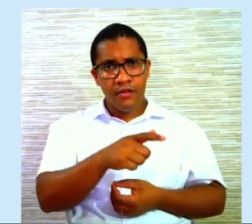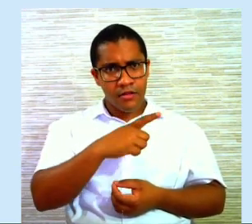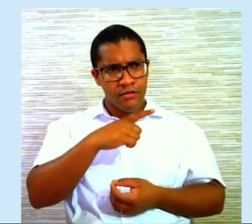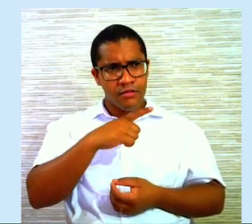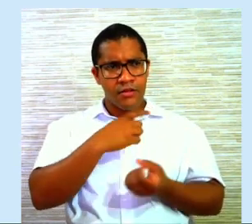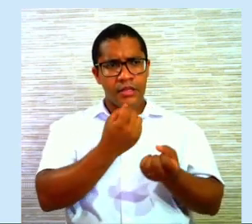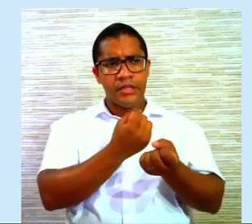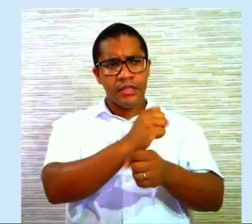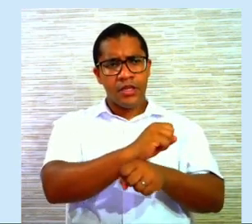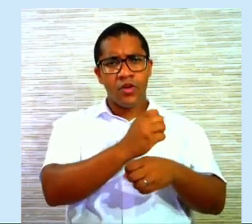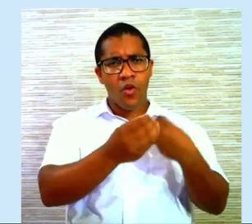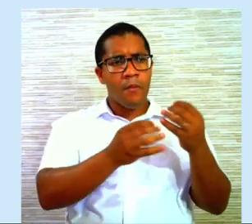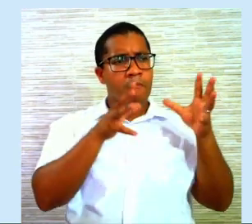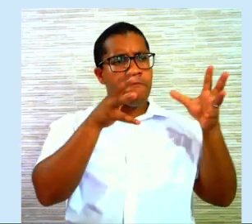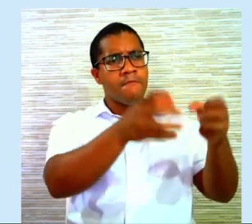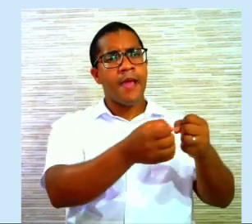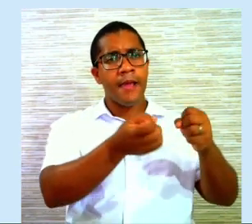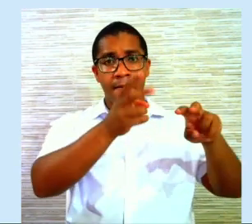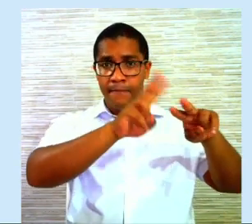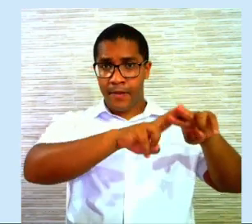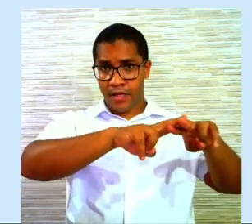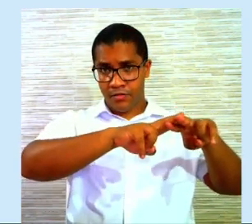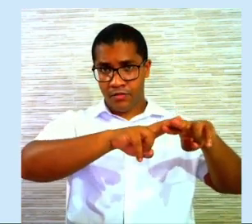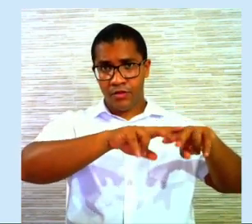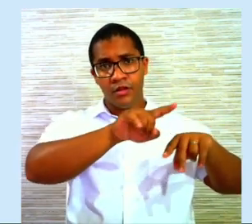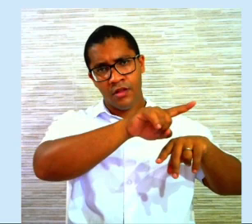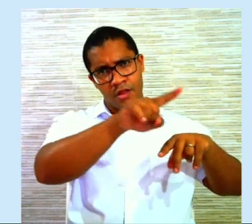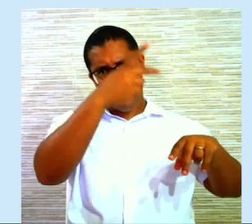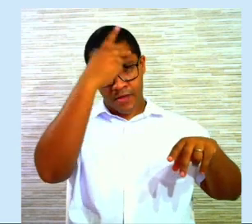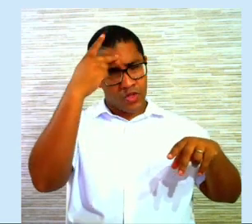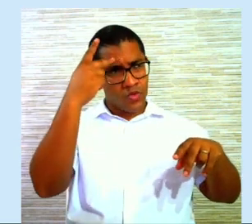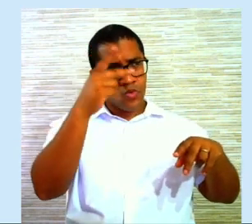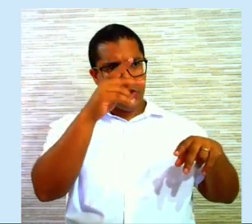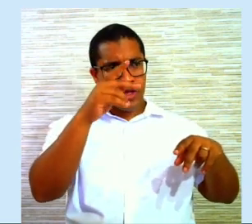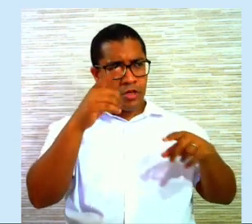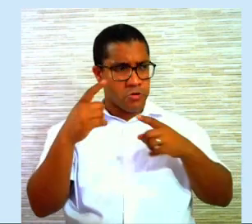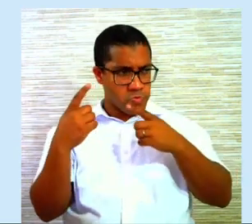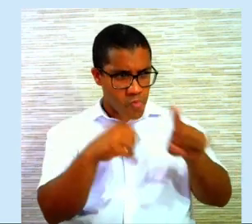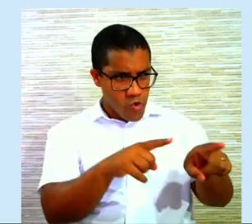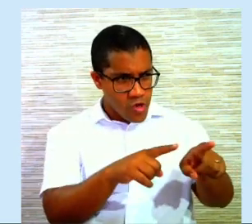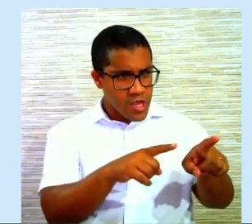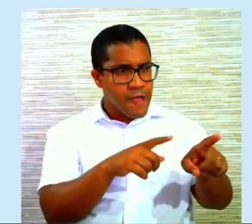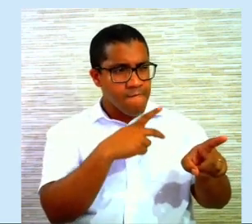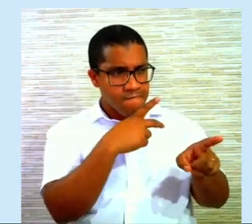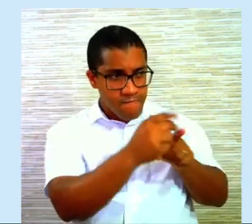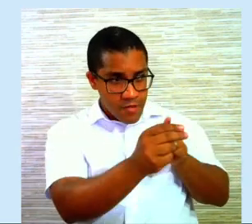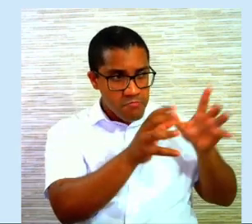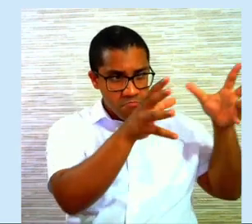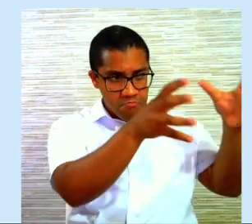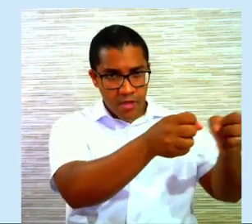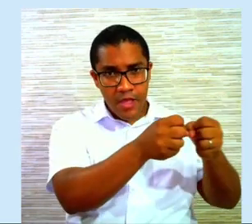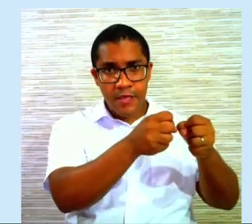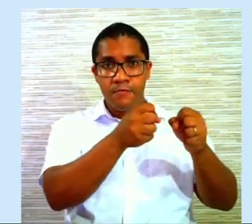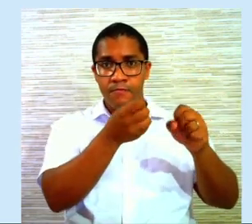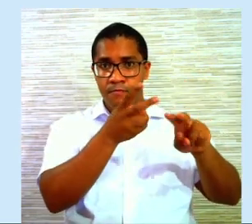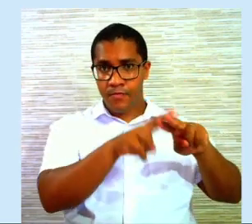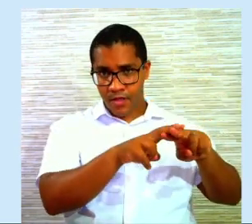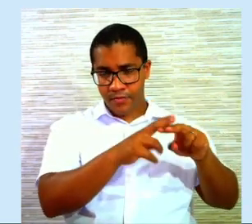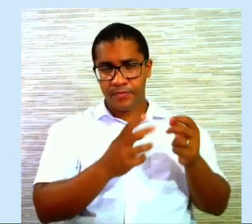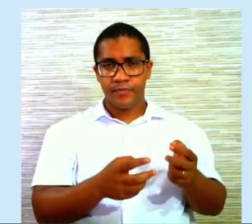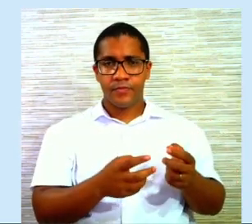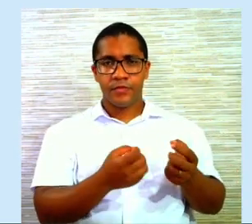escravidão ocorre por aprisionamento dos inimigos vencidos nas guerras, por